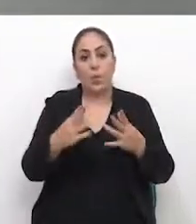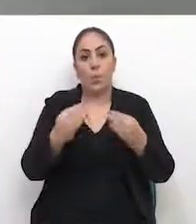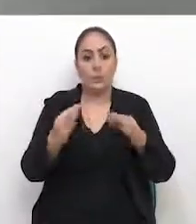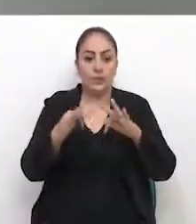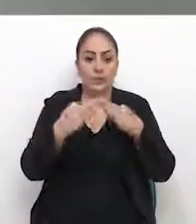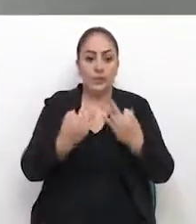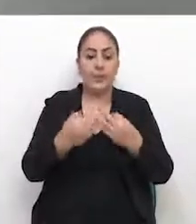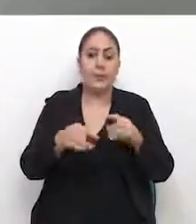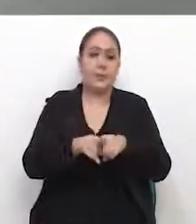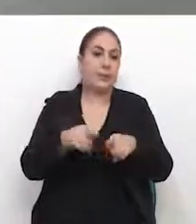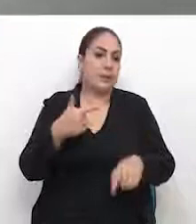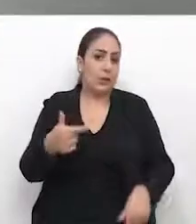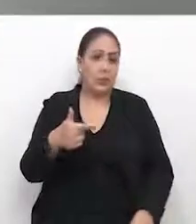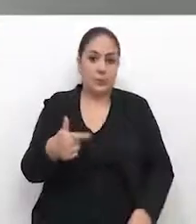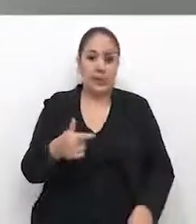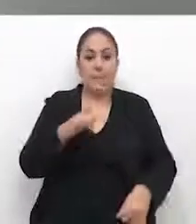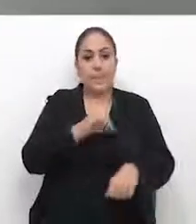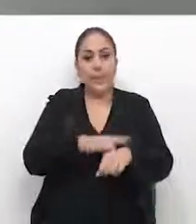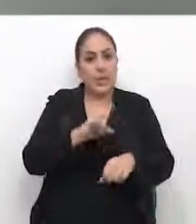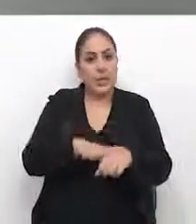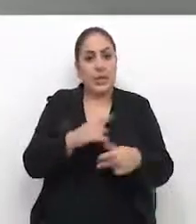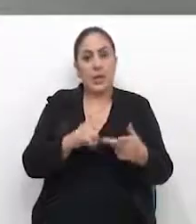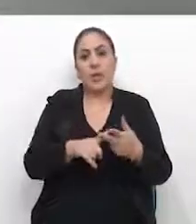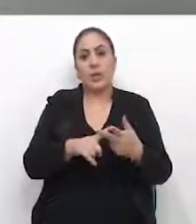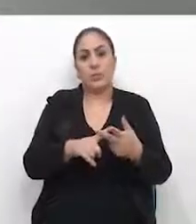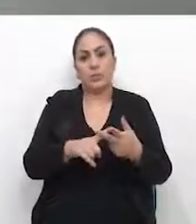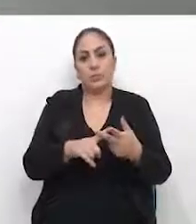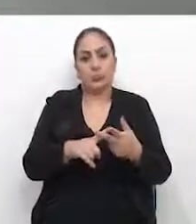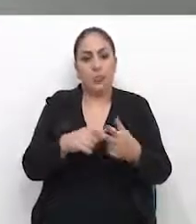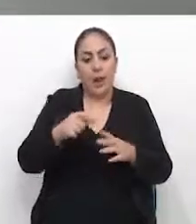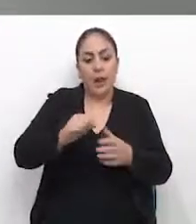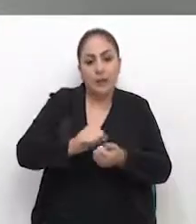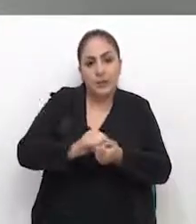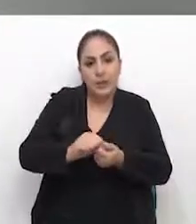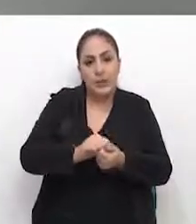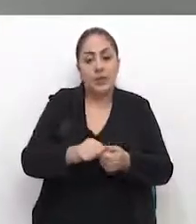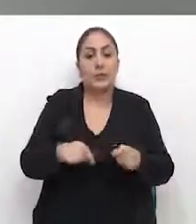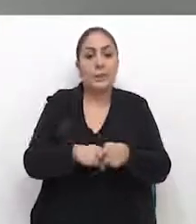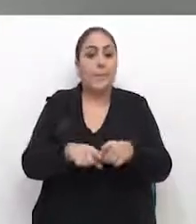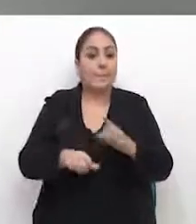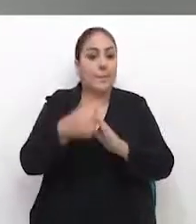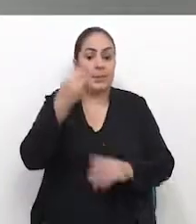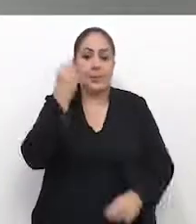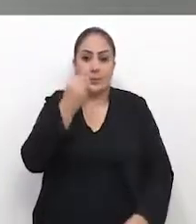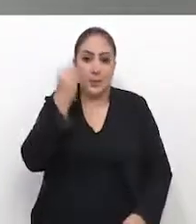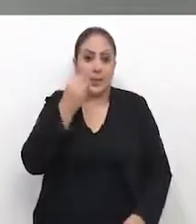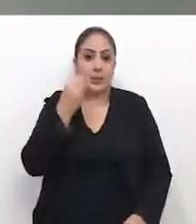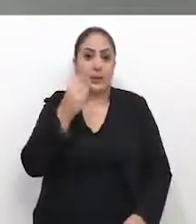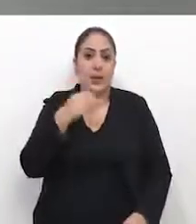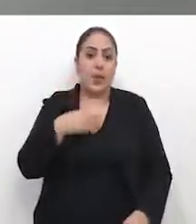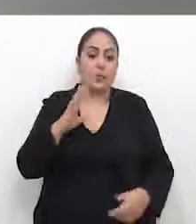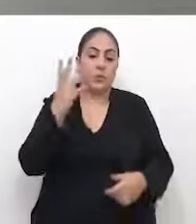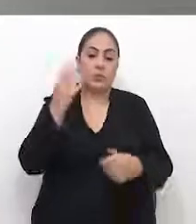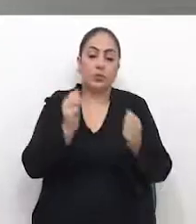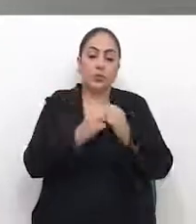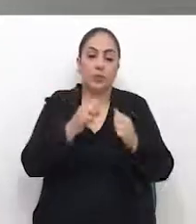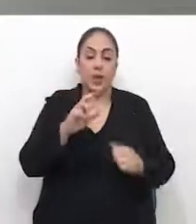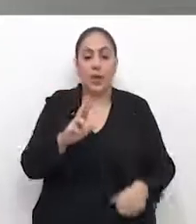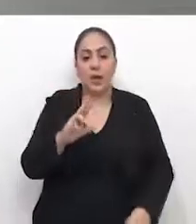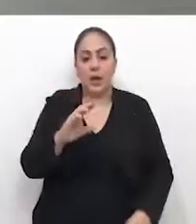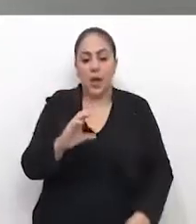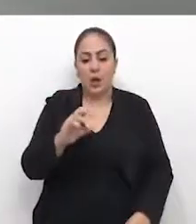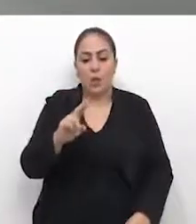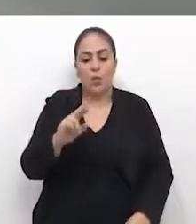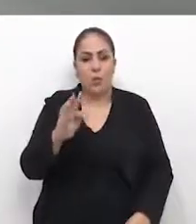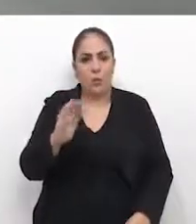ou muitas famílias que não têm também um banheiro, uma lavanderia. A nossa primeira experiência ela está acontecendo junto com a